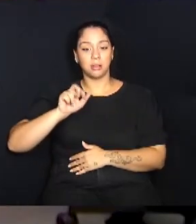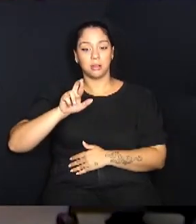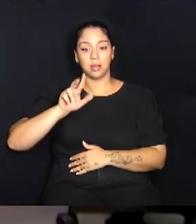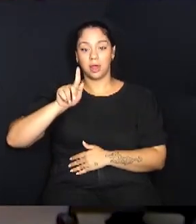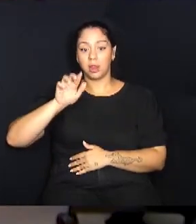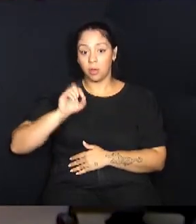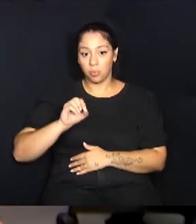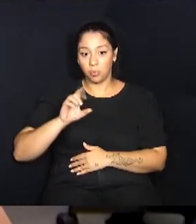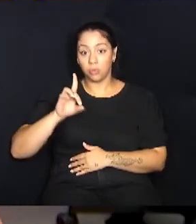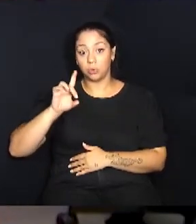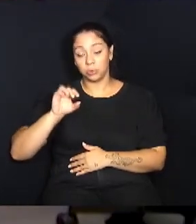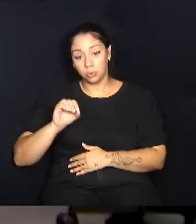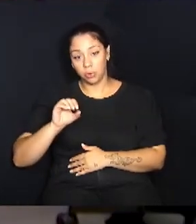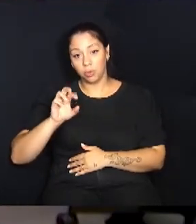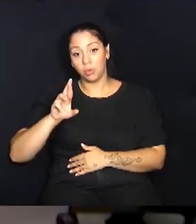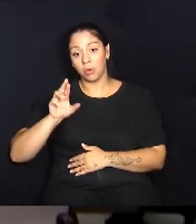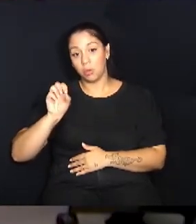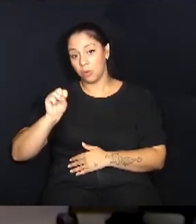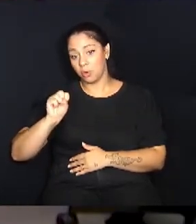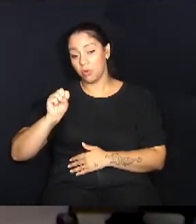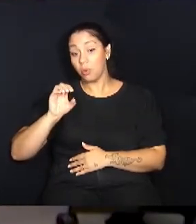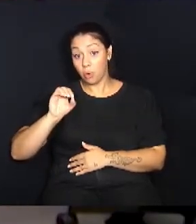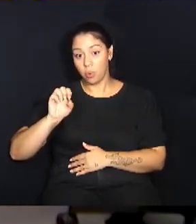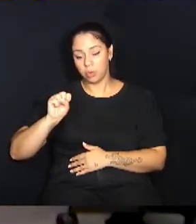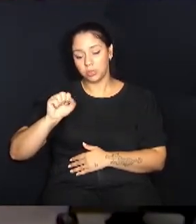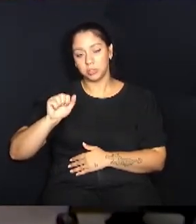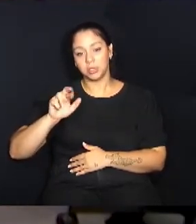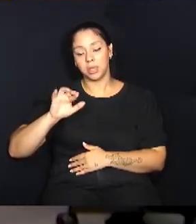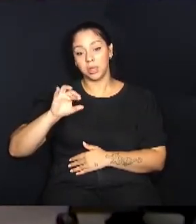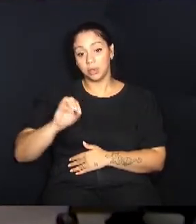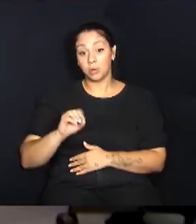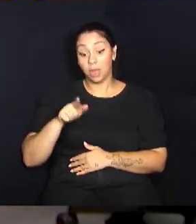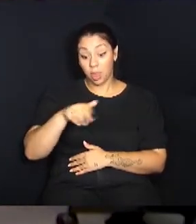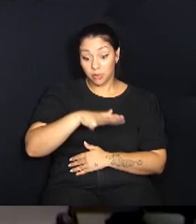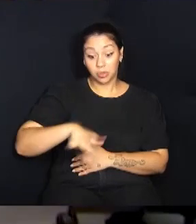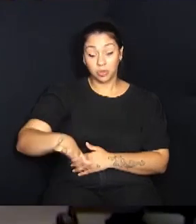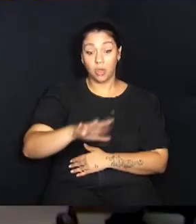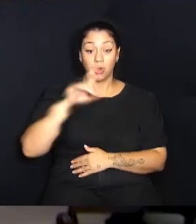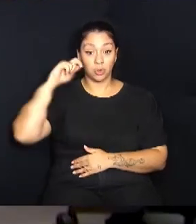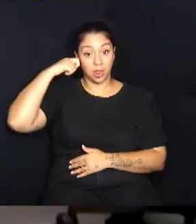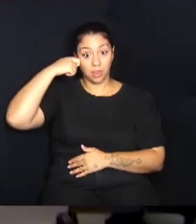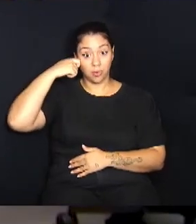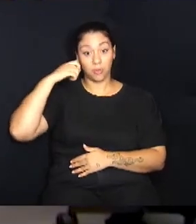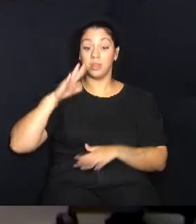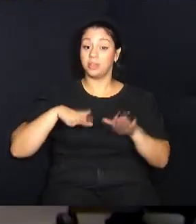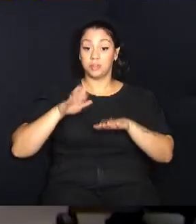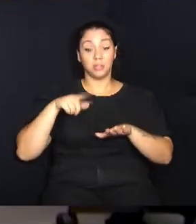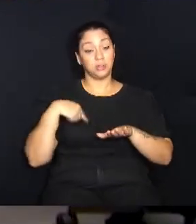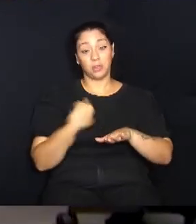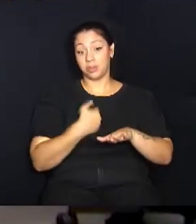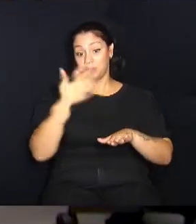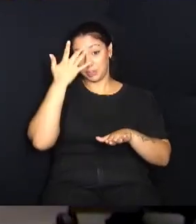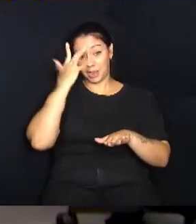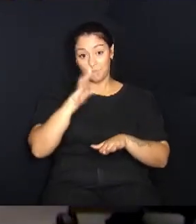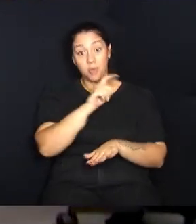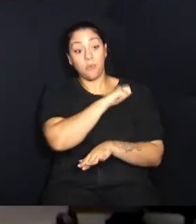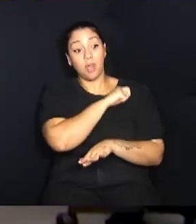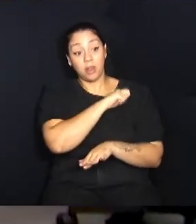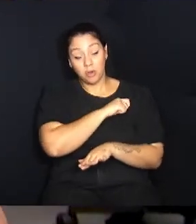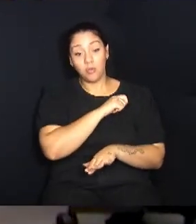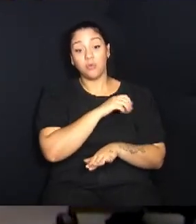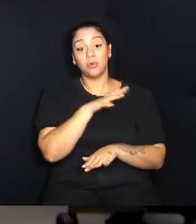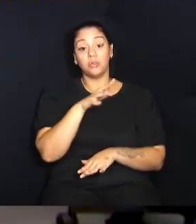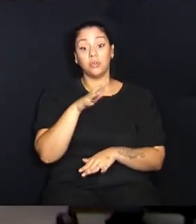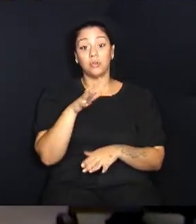um território negro, né? Um território negro na cidade que muitas vezes a gente não sabe da nossa história. Os nossos alunos na escola não sabem dessa